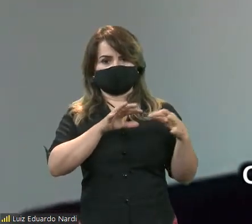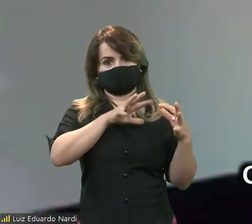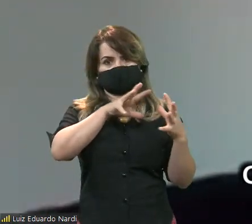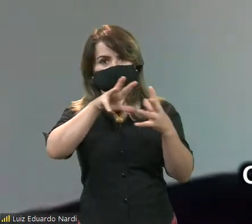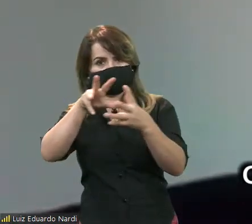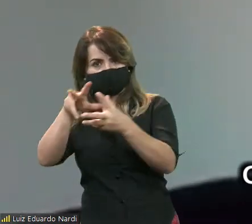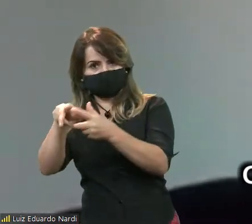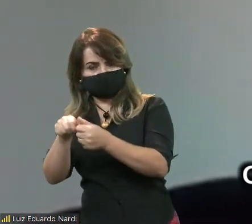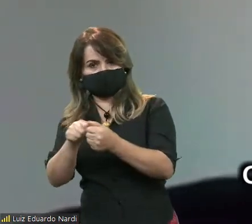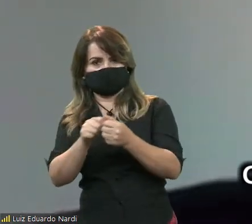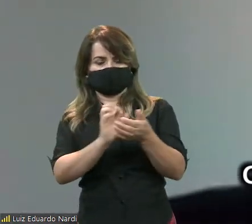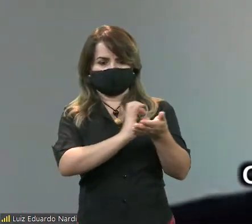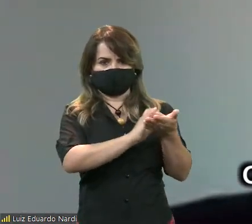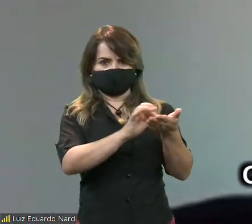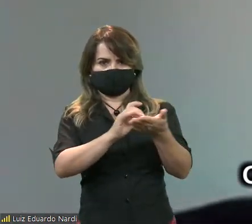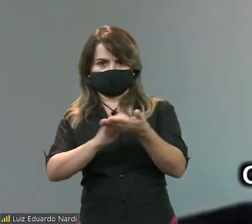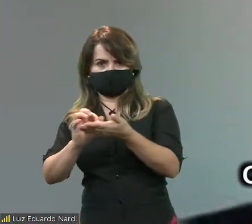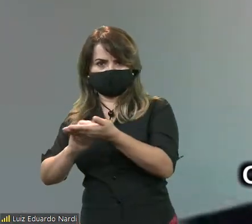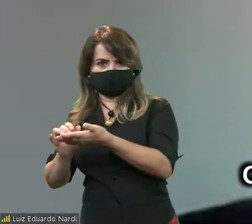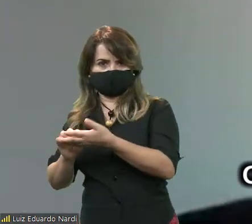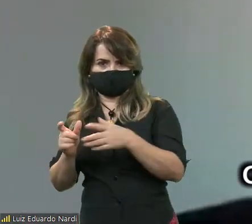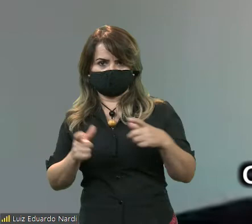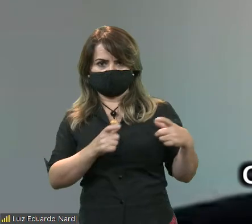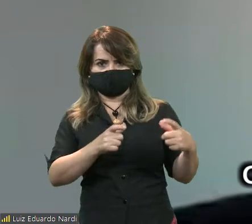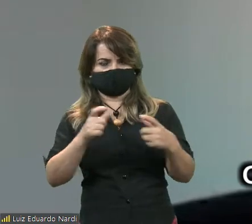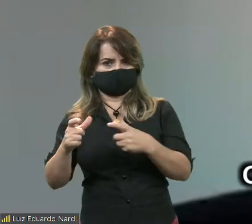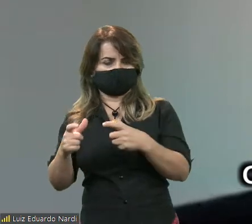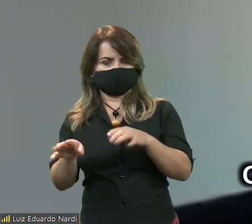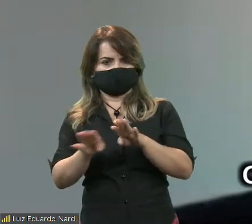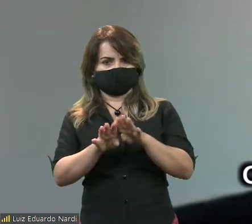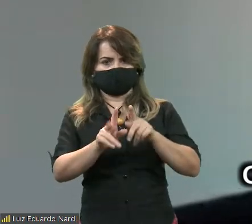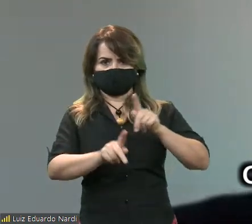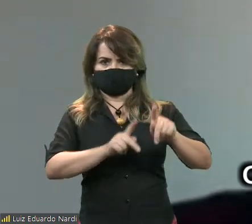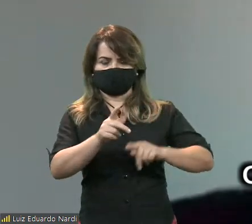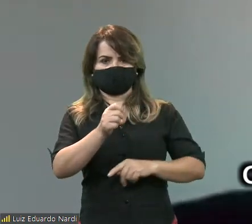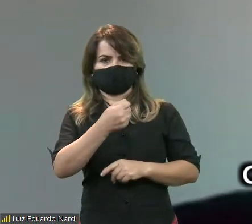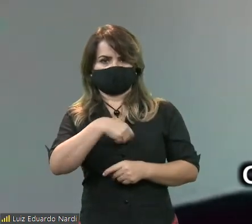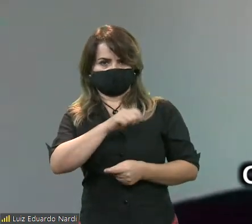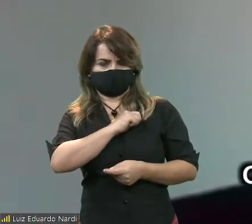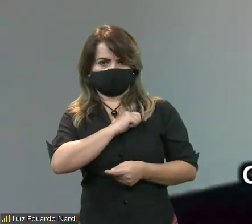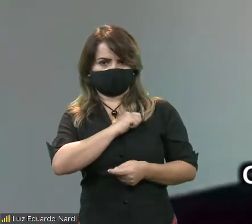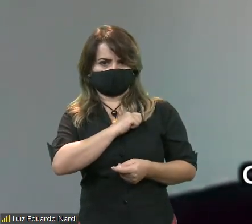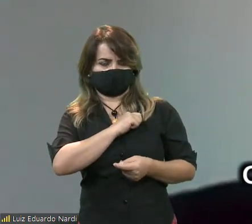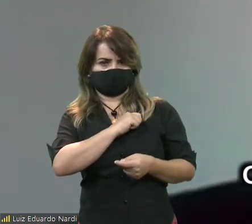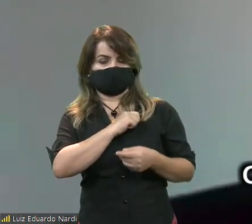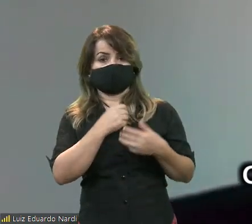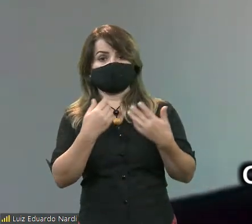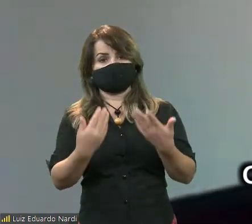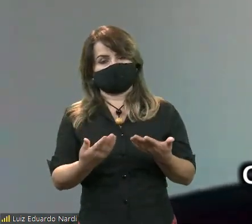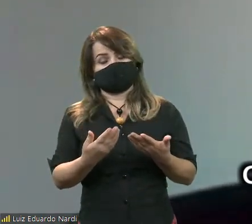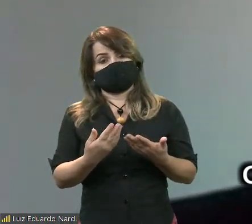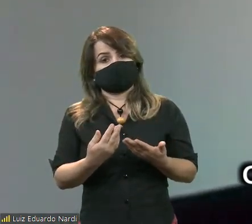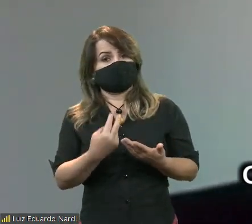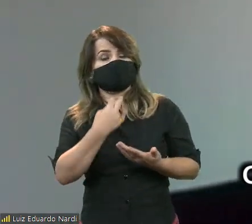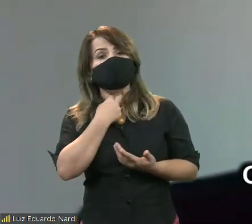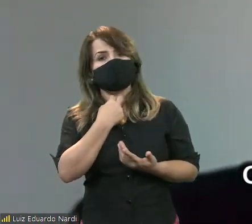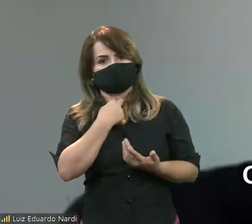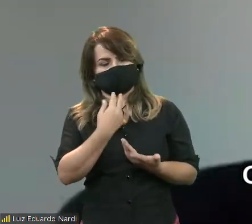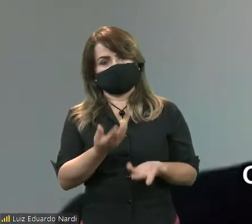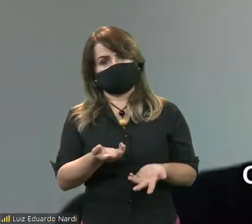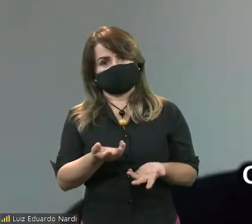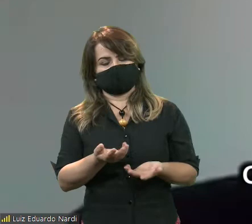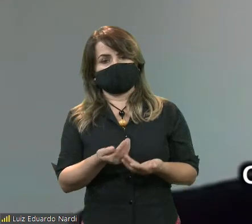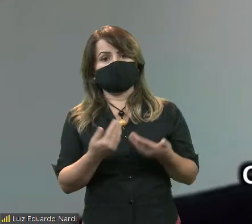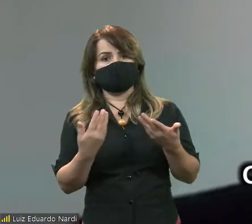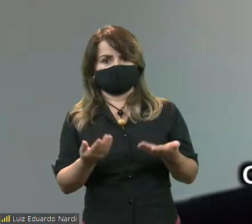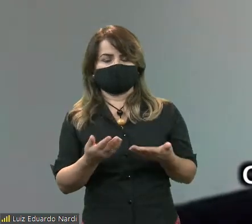seus respectivos fiscais. Não há como. Agora, o vereador Albuquerque sugeriu de